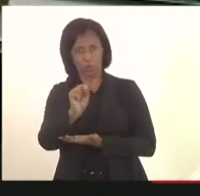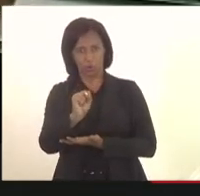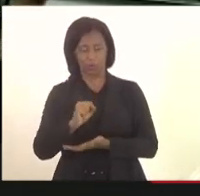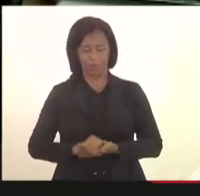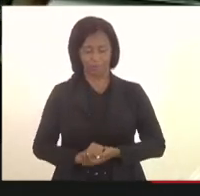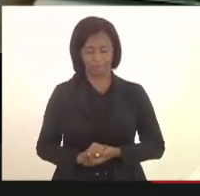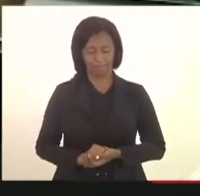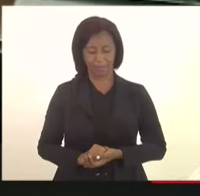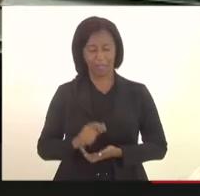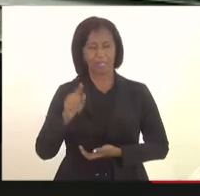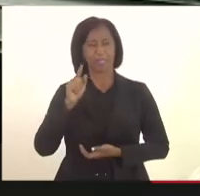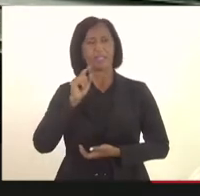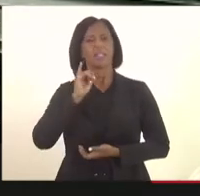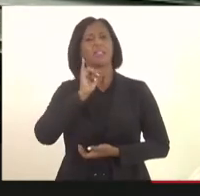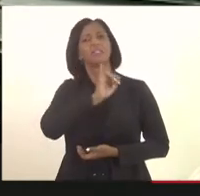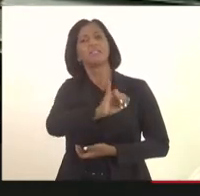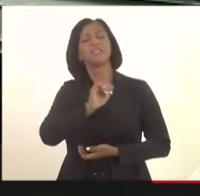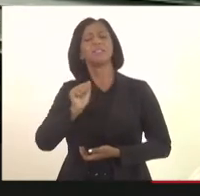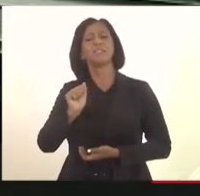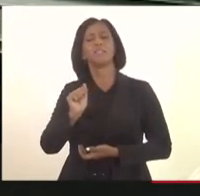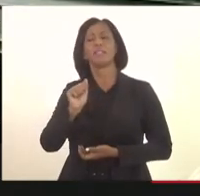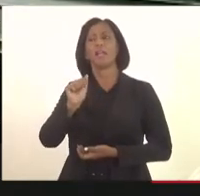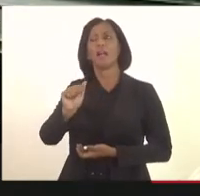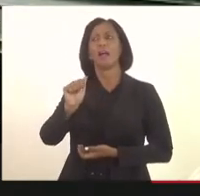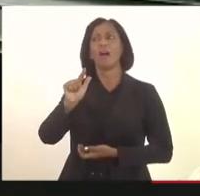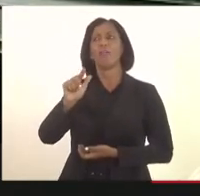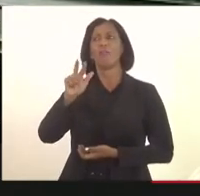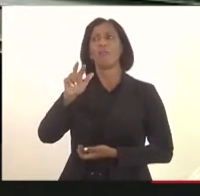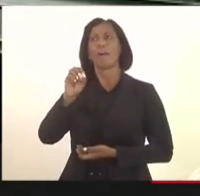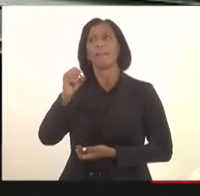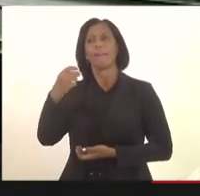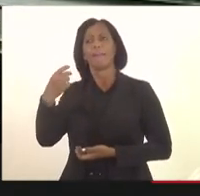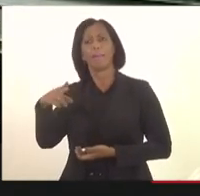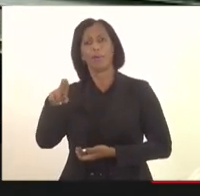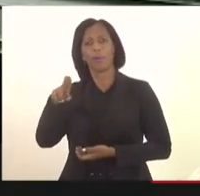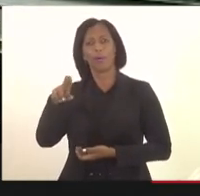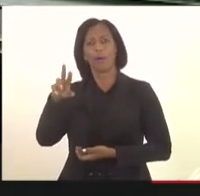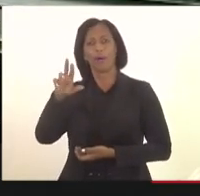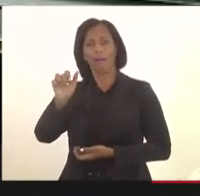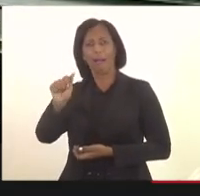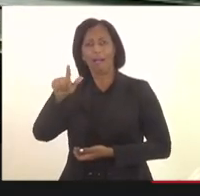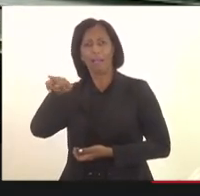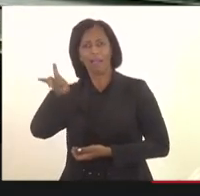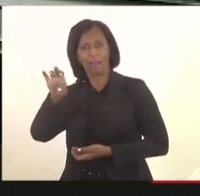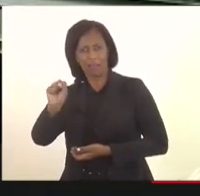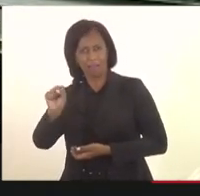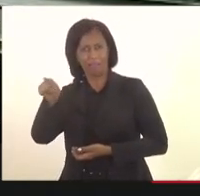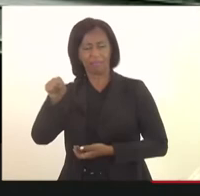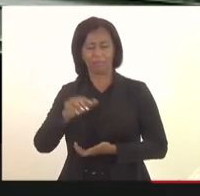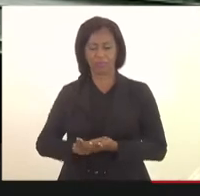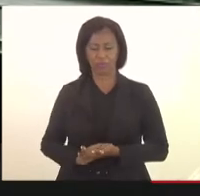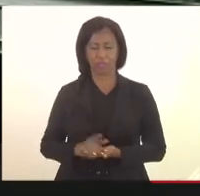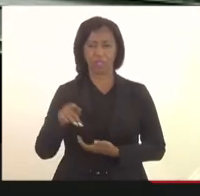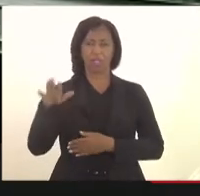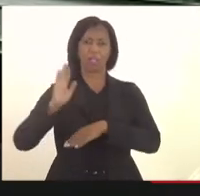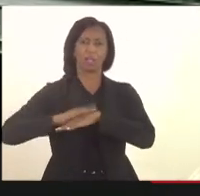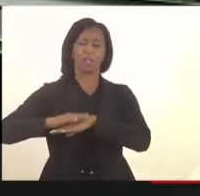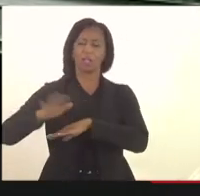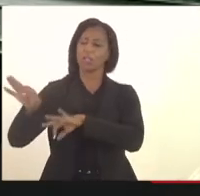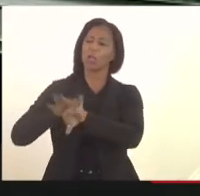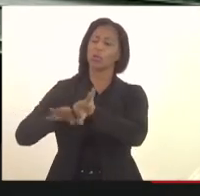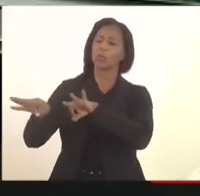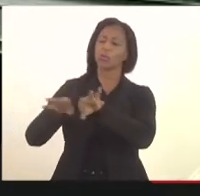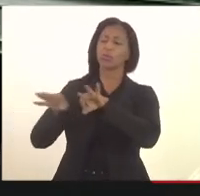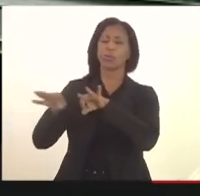Albacora Leste também poderia ser uma área, né, ser um campo, objeto de um projeto